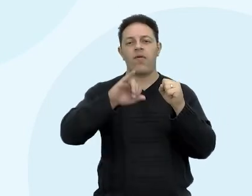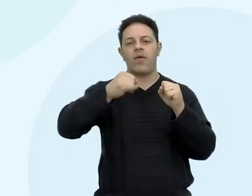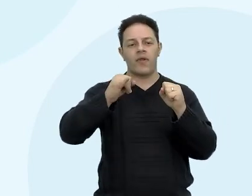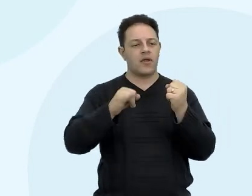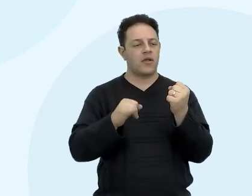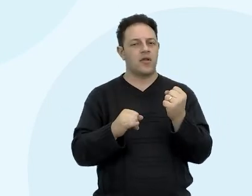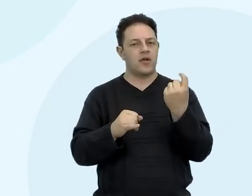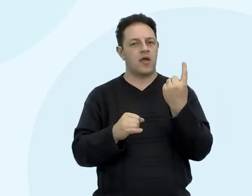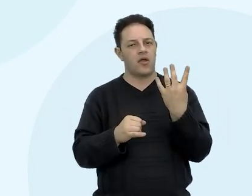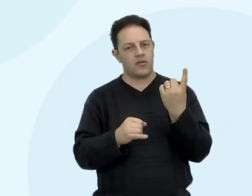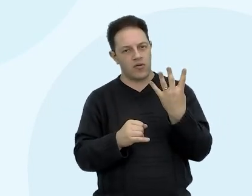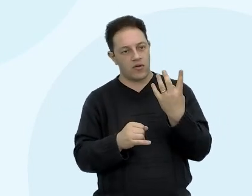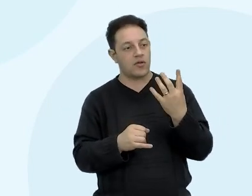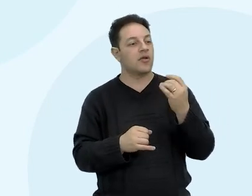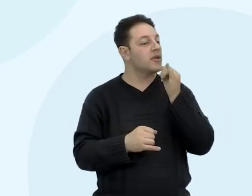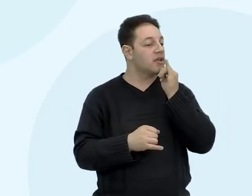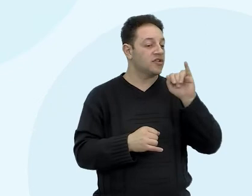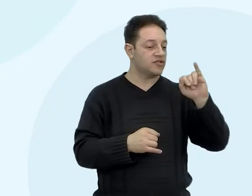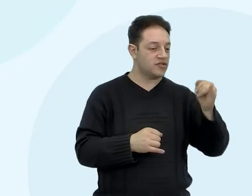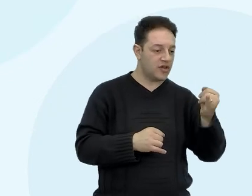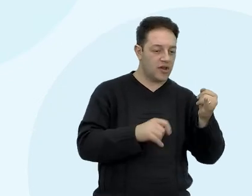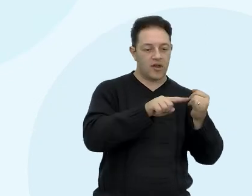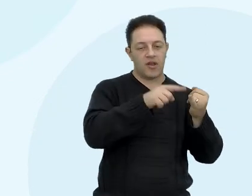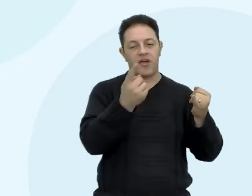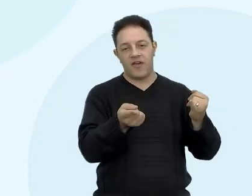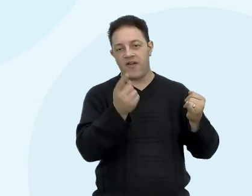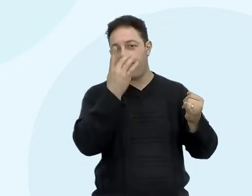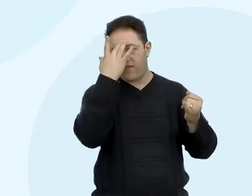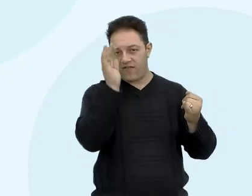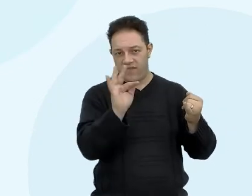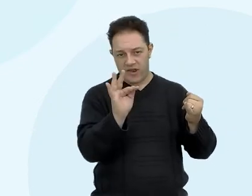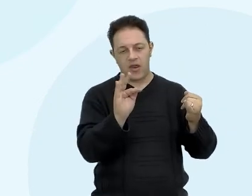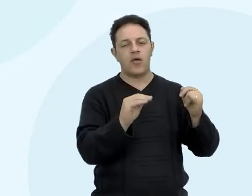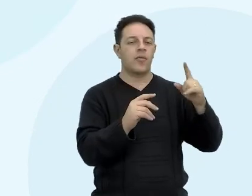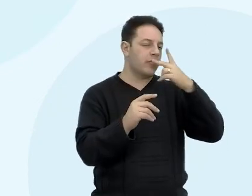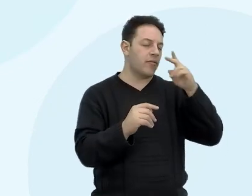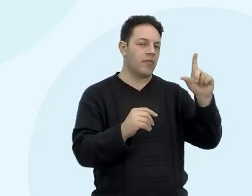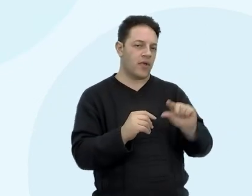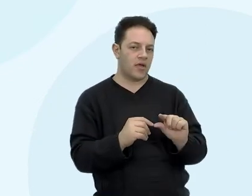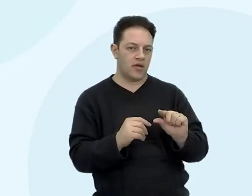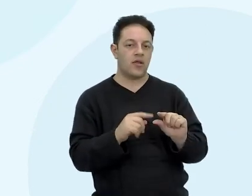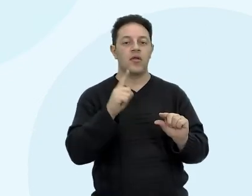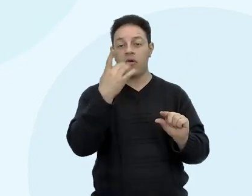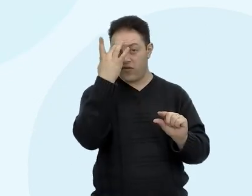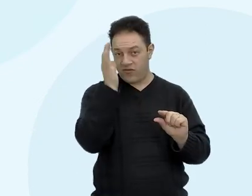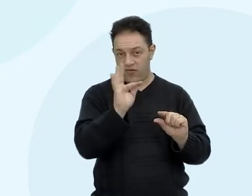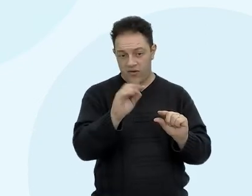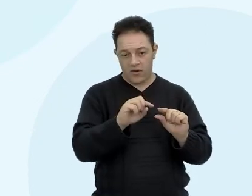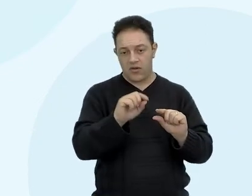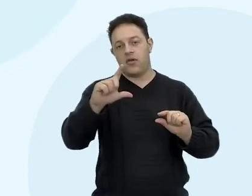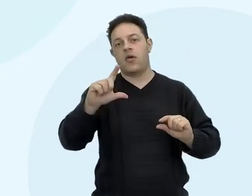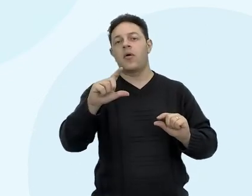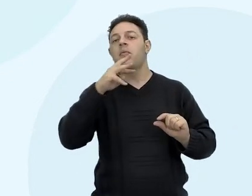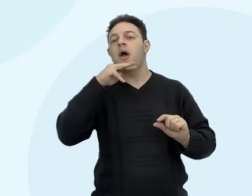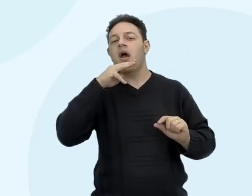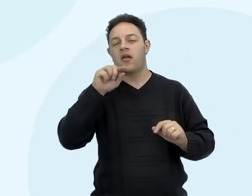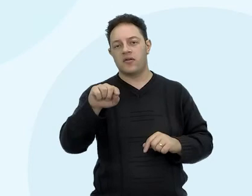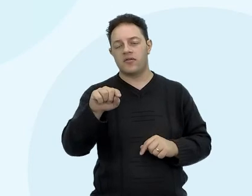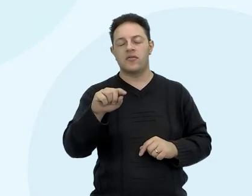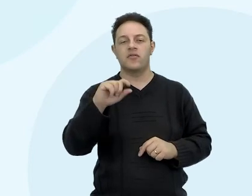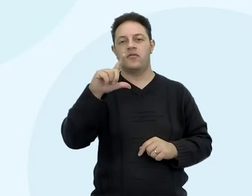14. Então, de janeiro para fevereiro houve uma diminuição. E aí, de fevereiro para março, houve um